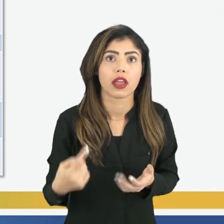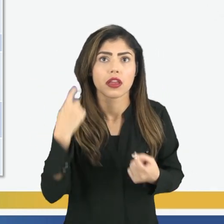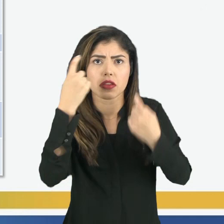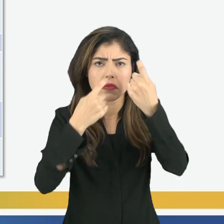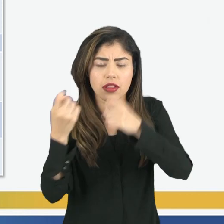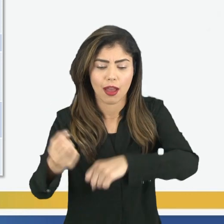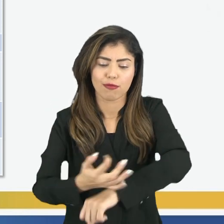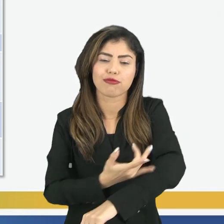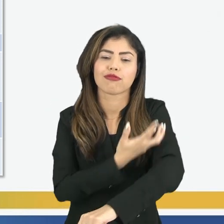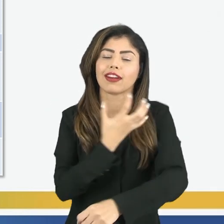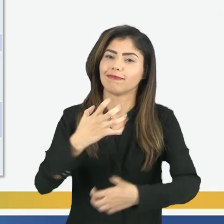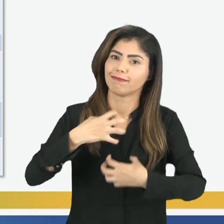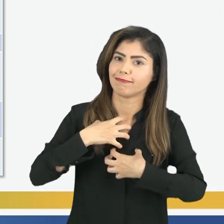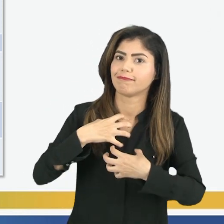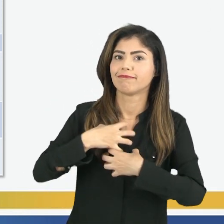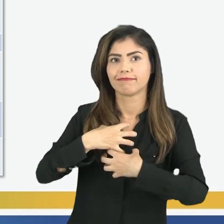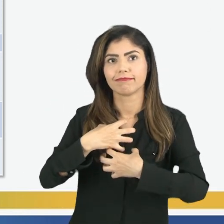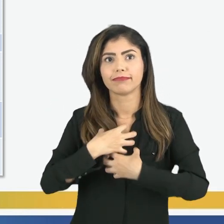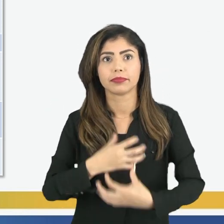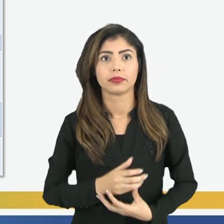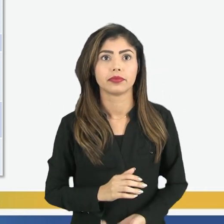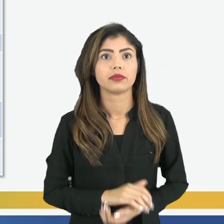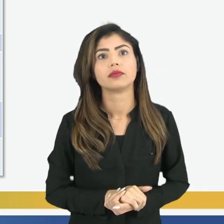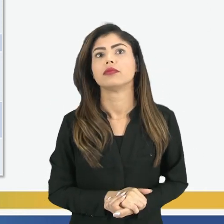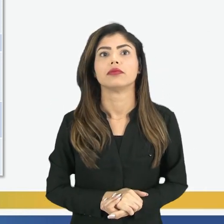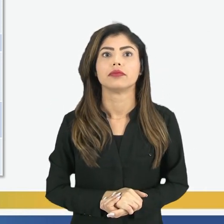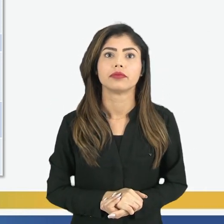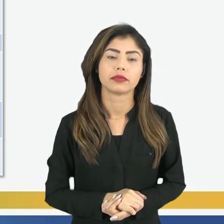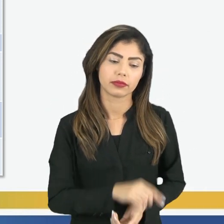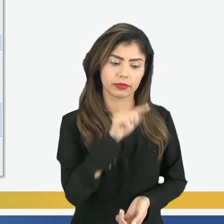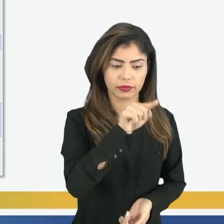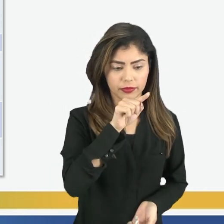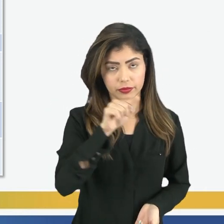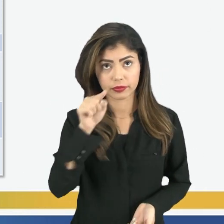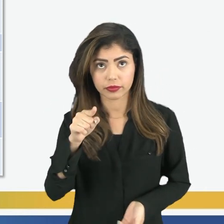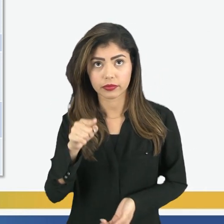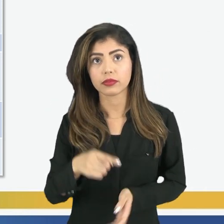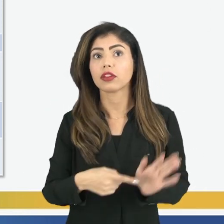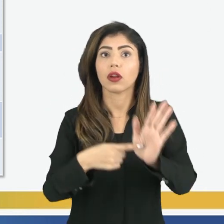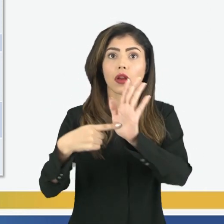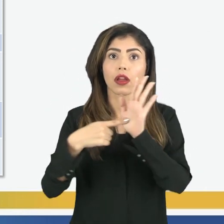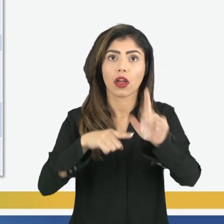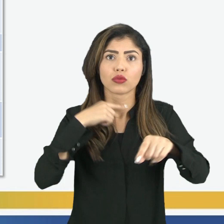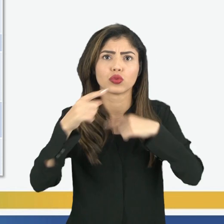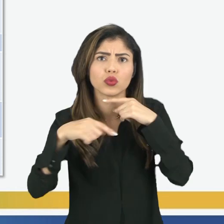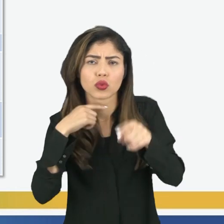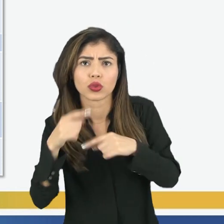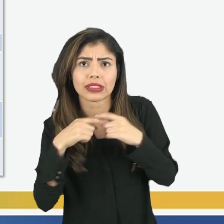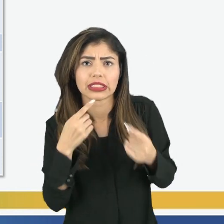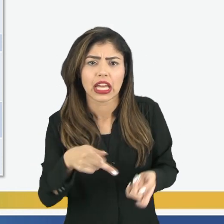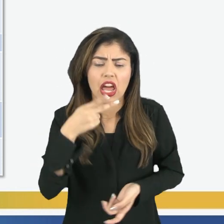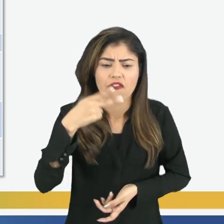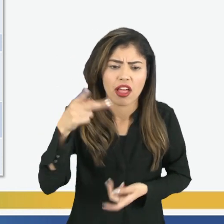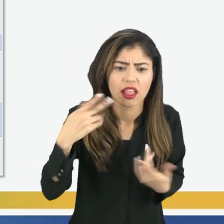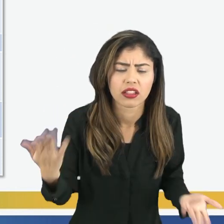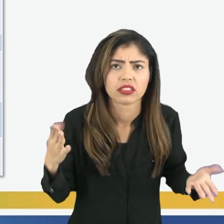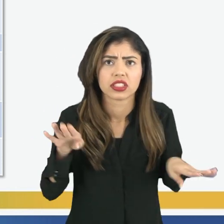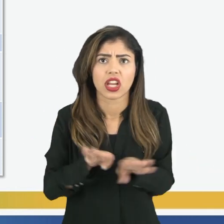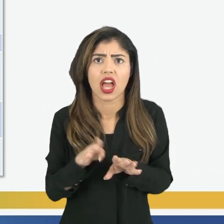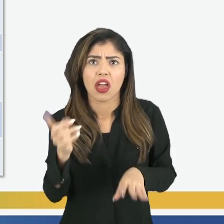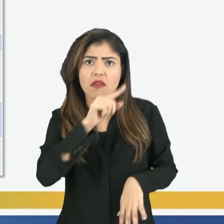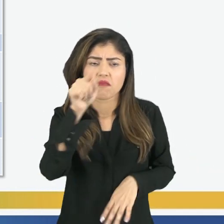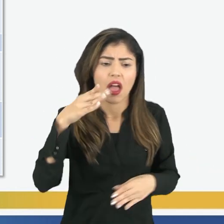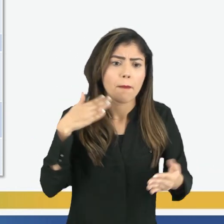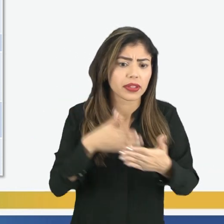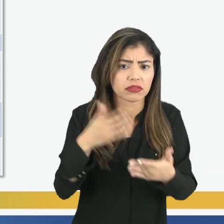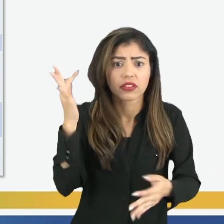expressa emoções e sentimentos. Vamos para as reticências, que indica dúvidas, hesitação do falante e interrupção